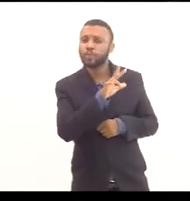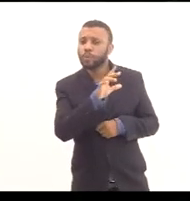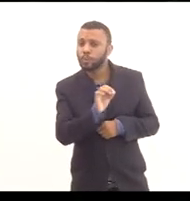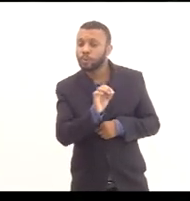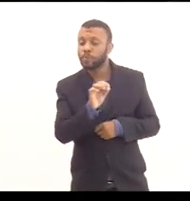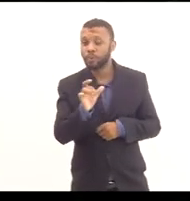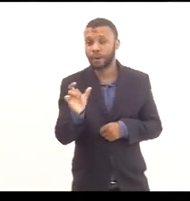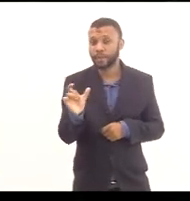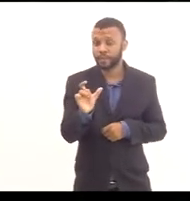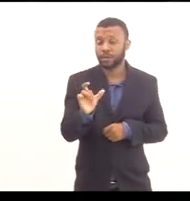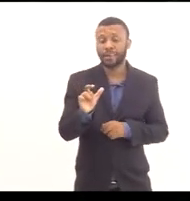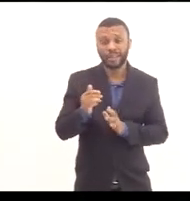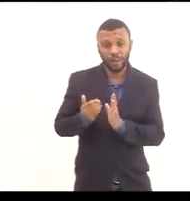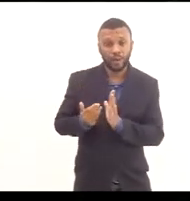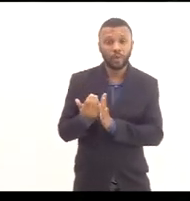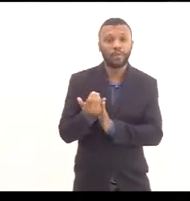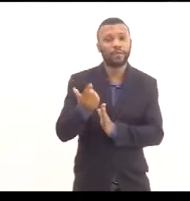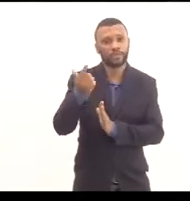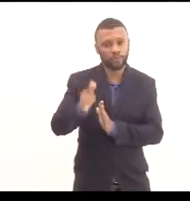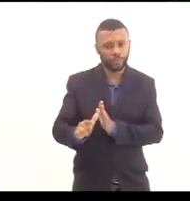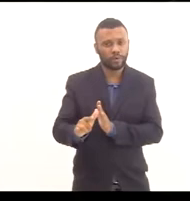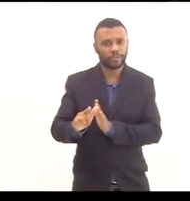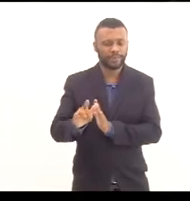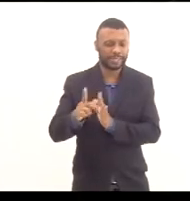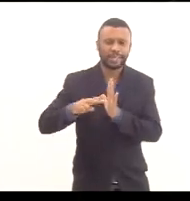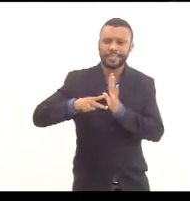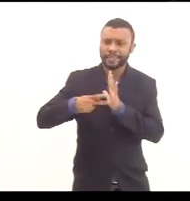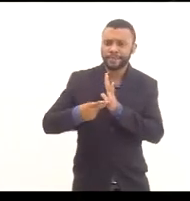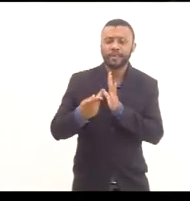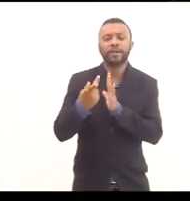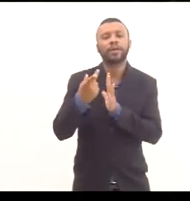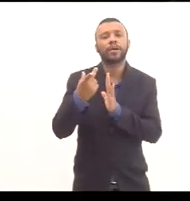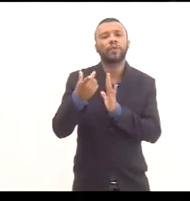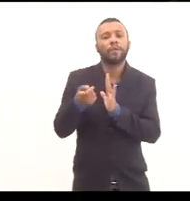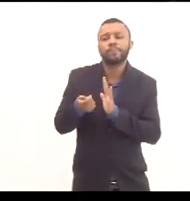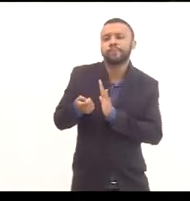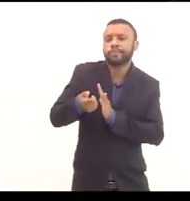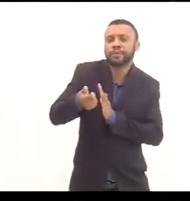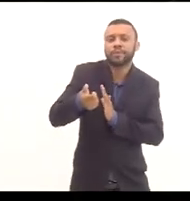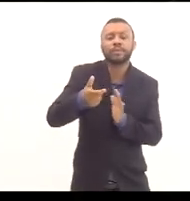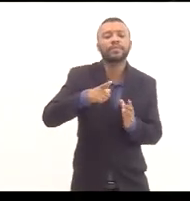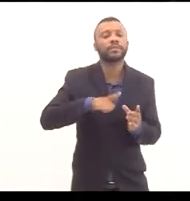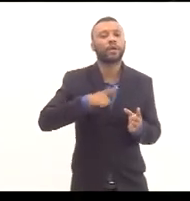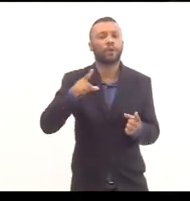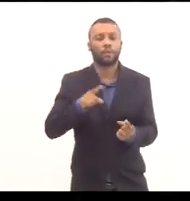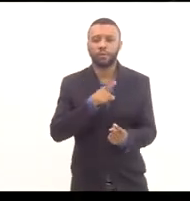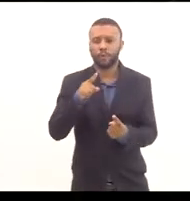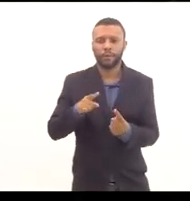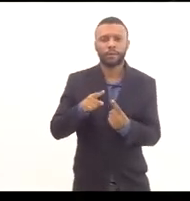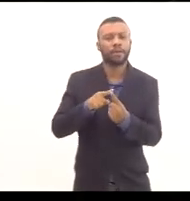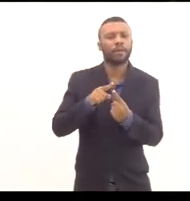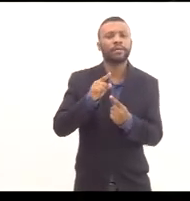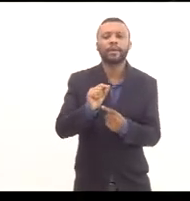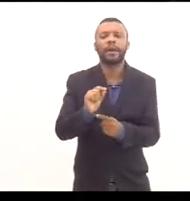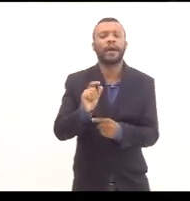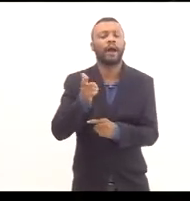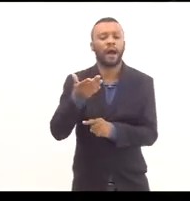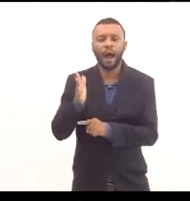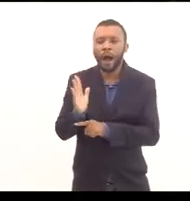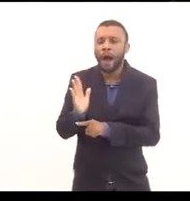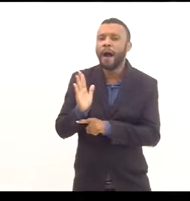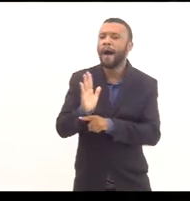recomeçar que na verdade é um benefício que Visa é ajuda uma ajuda